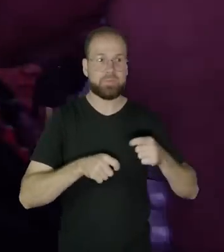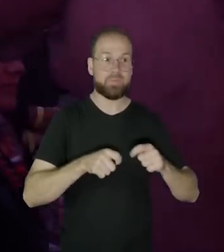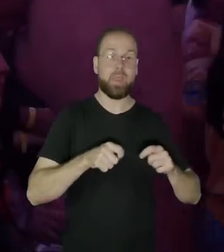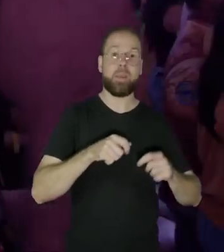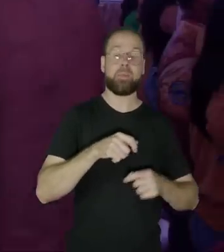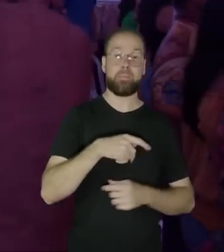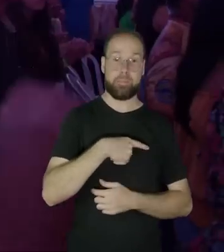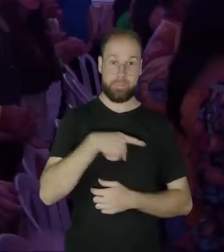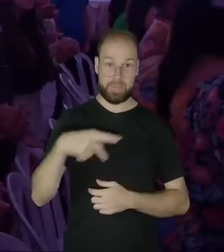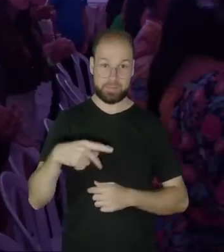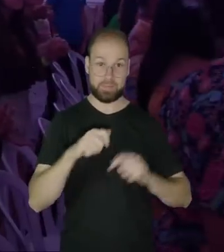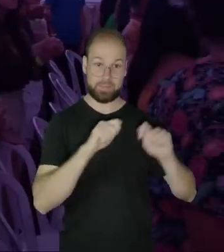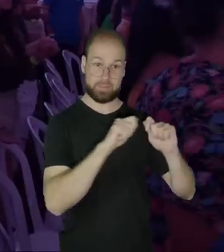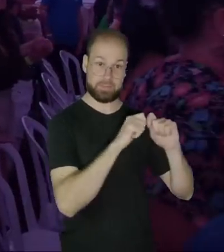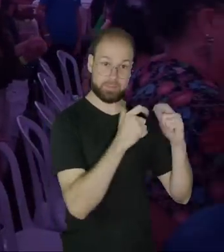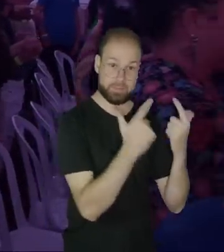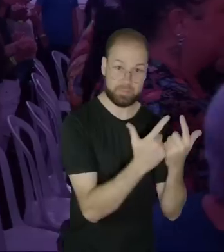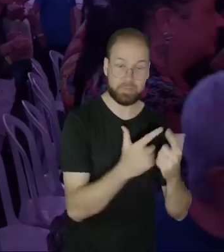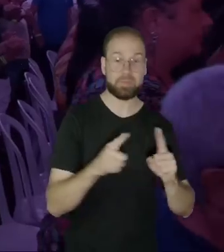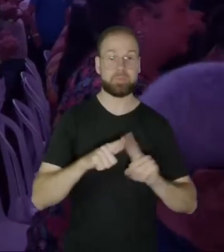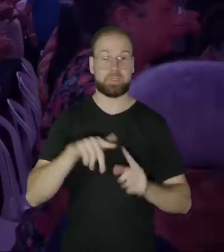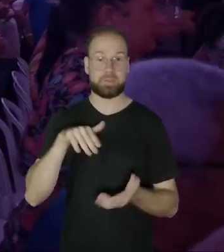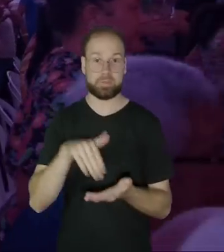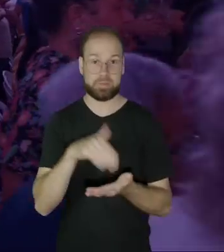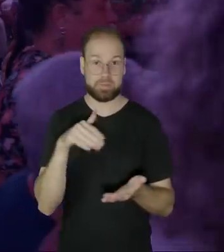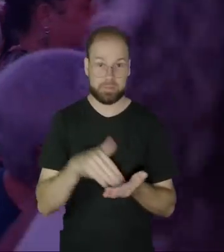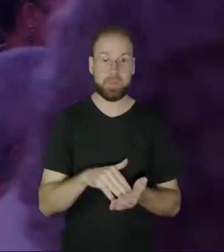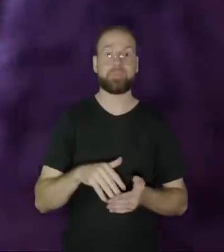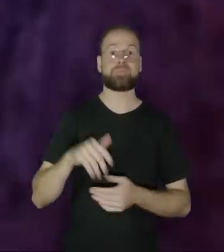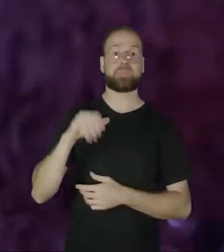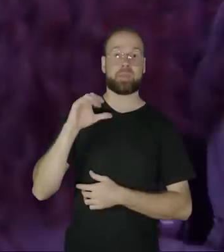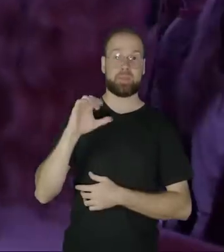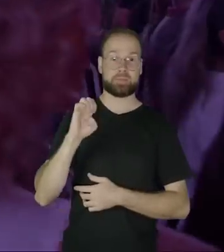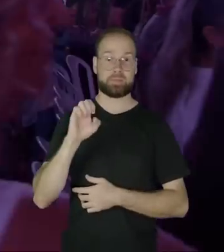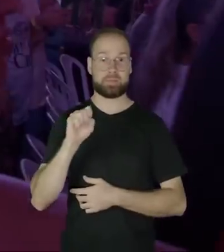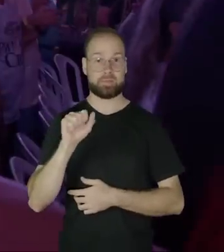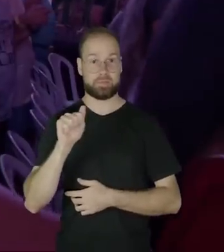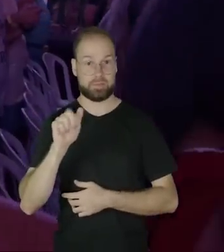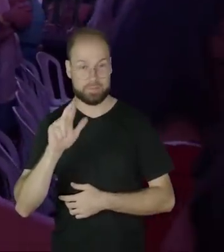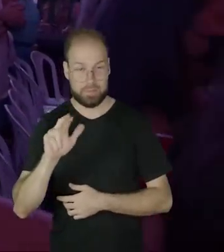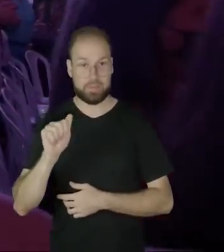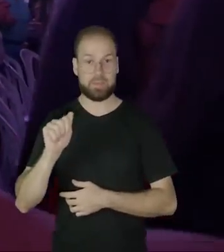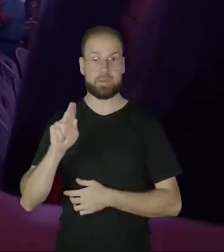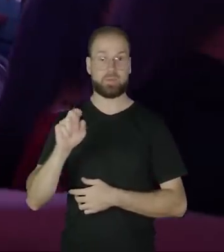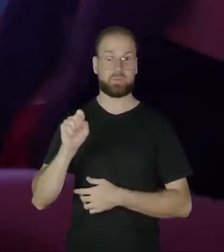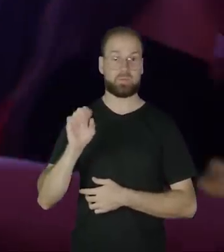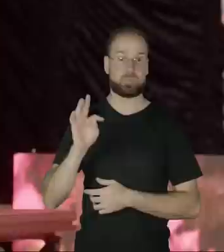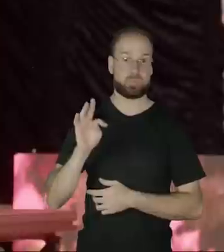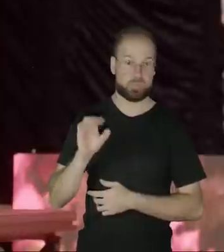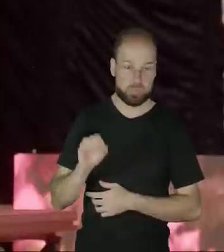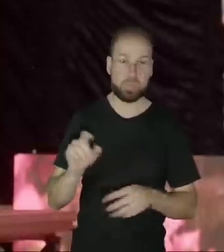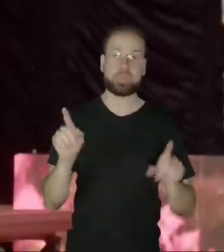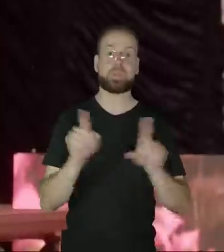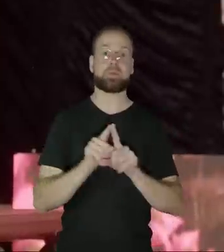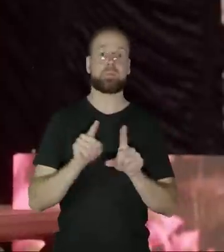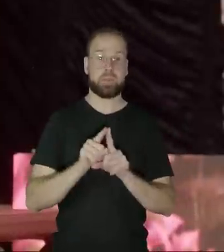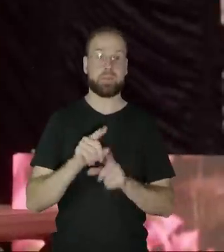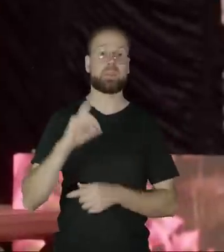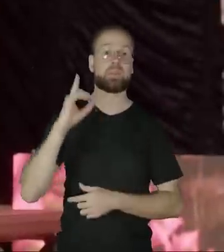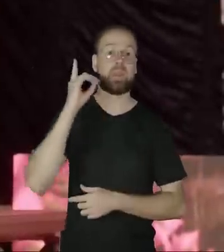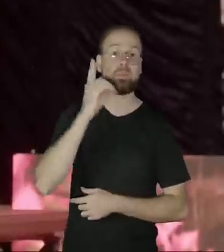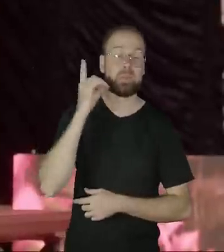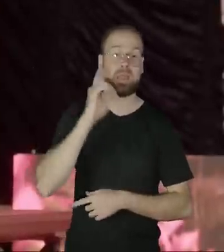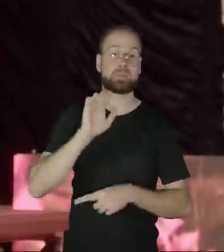Peixoto. Secretário da Retomada, César Augusto. Deputado Federal, Gustavo Gayer.